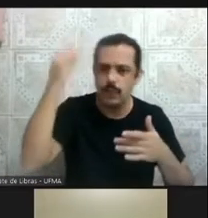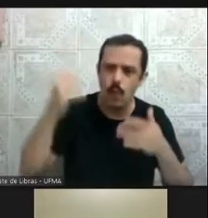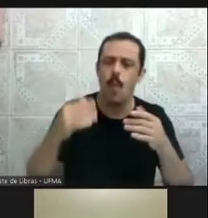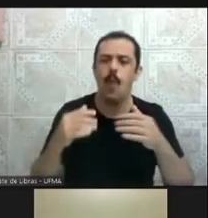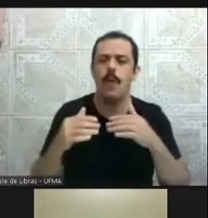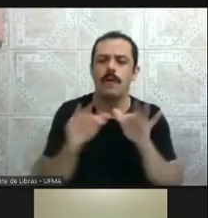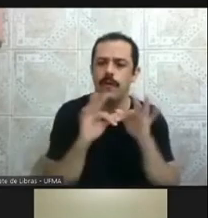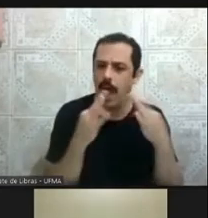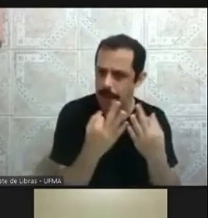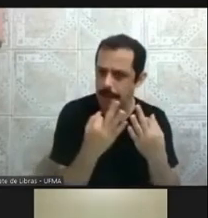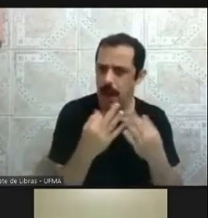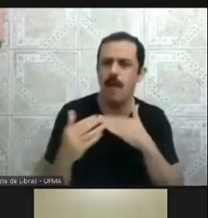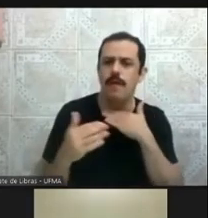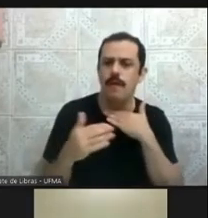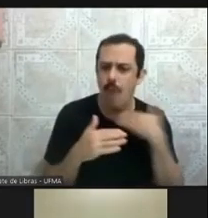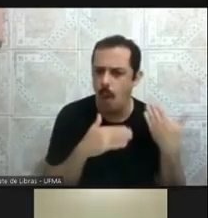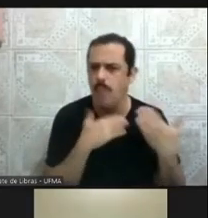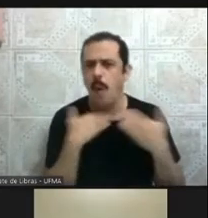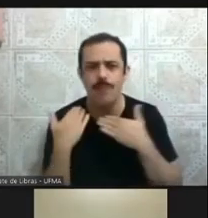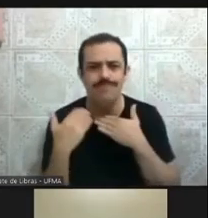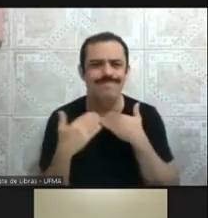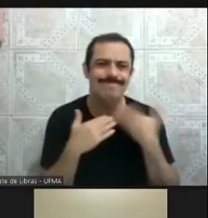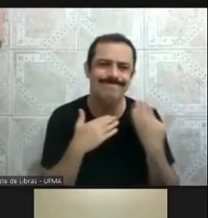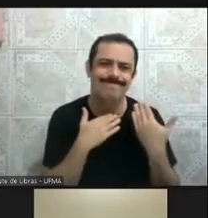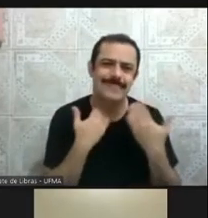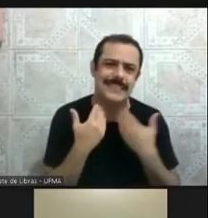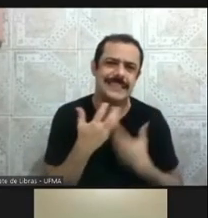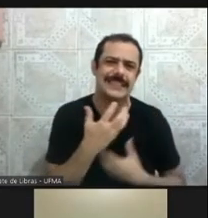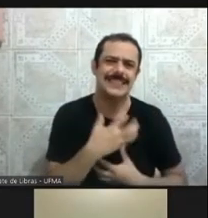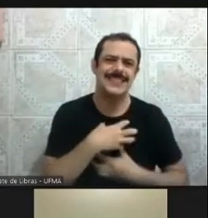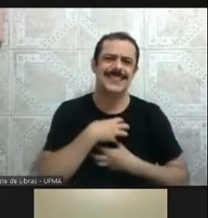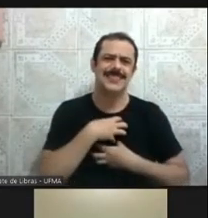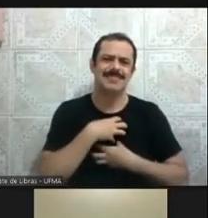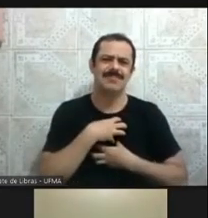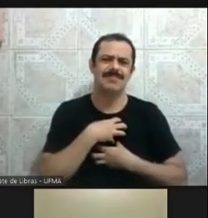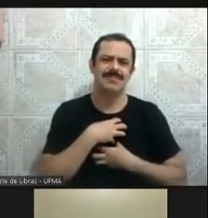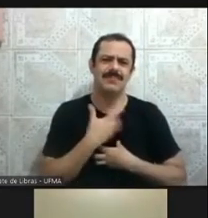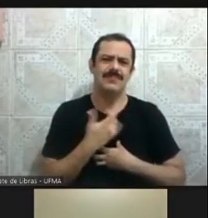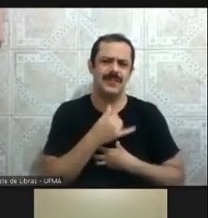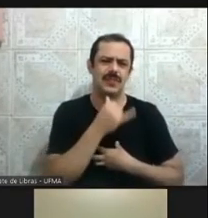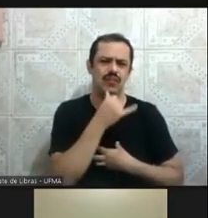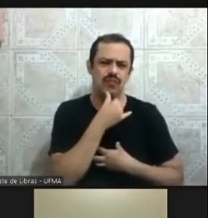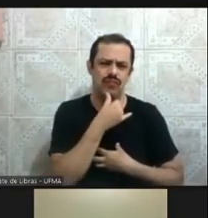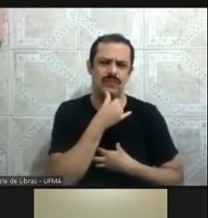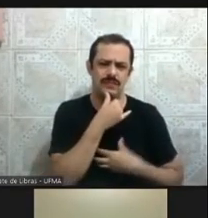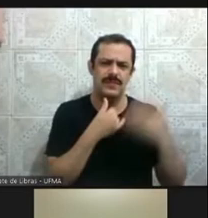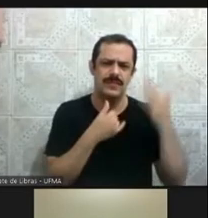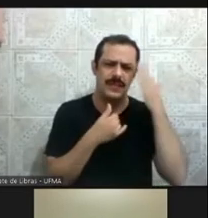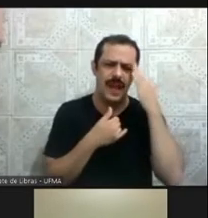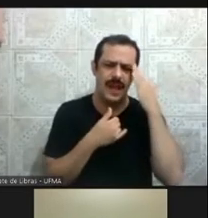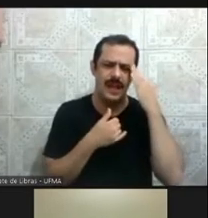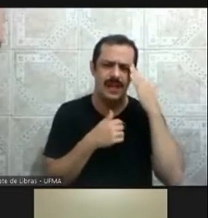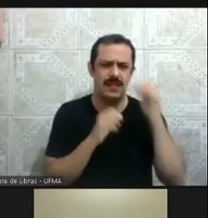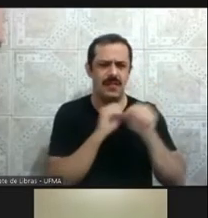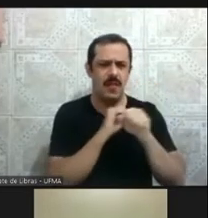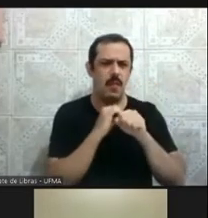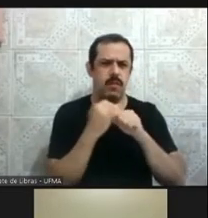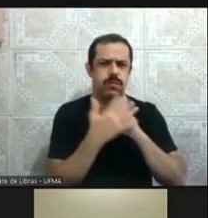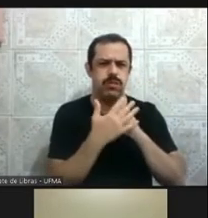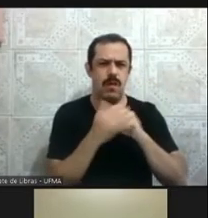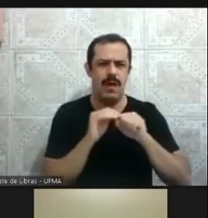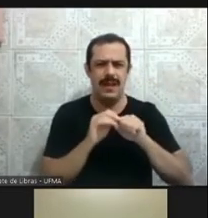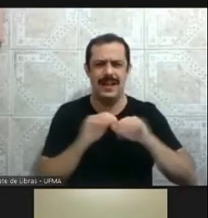que infelizmente perderam um ente querido, um amigo, nesse momento tão difícil desse enfrentamento da pandemia